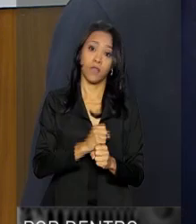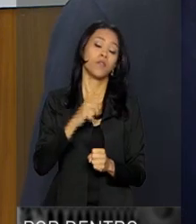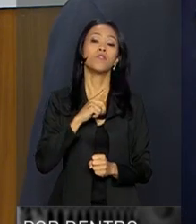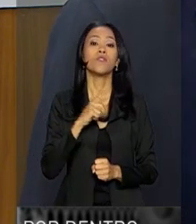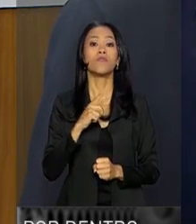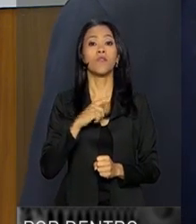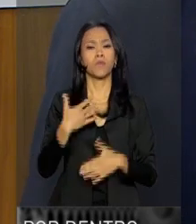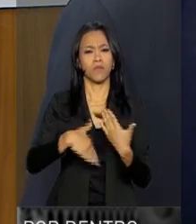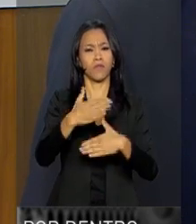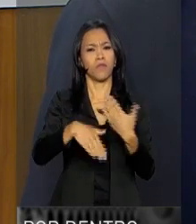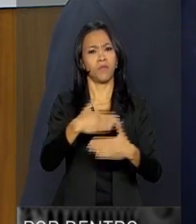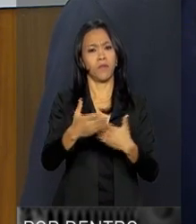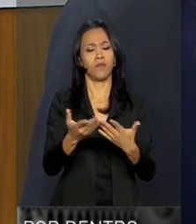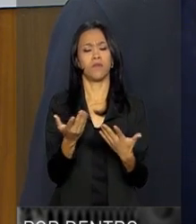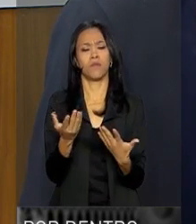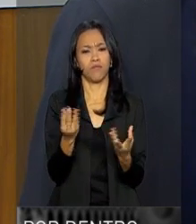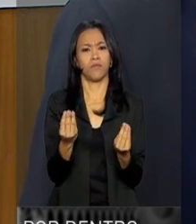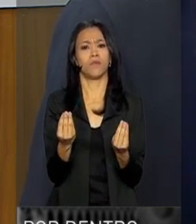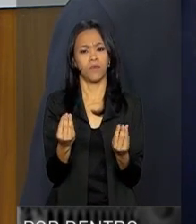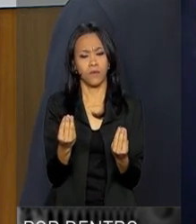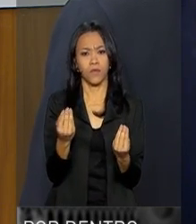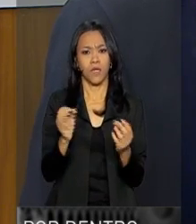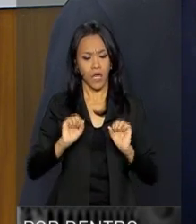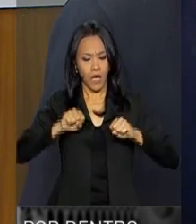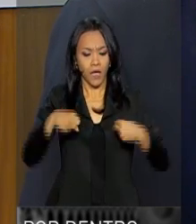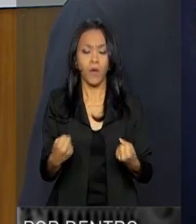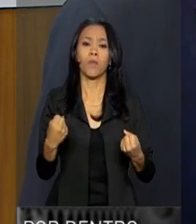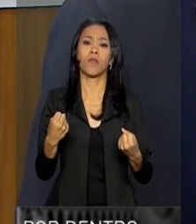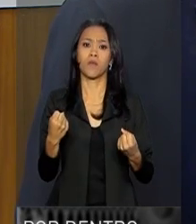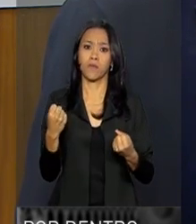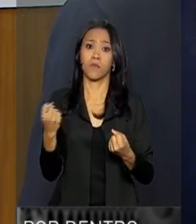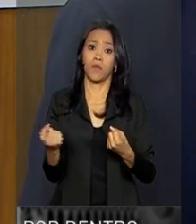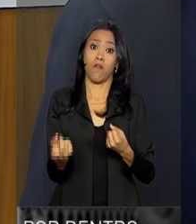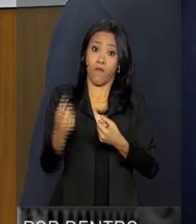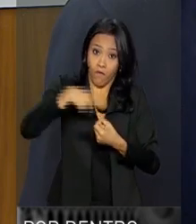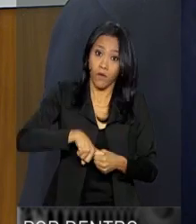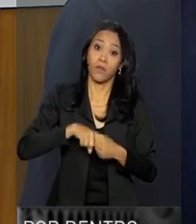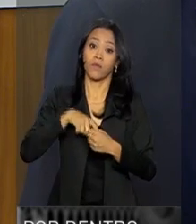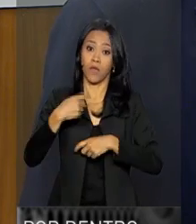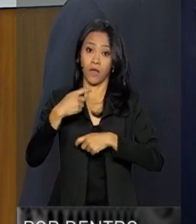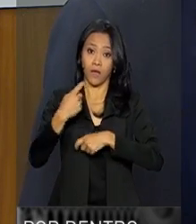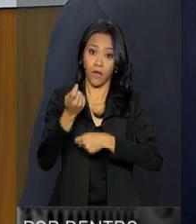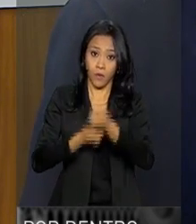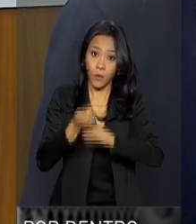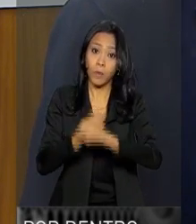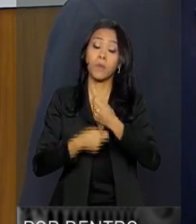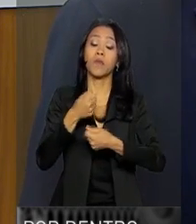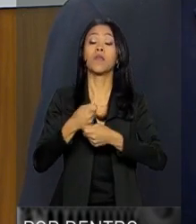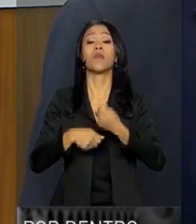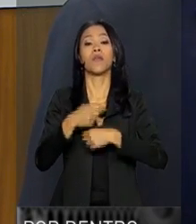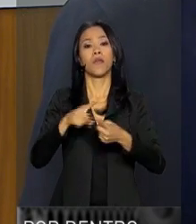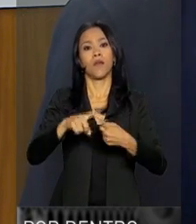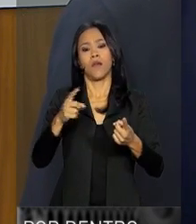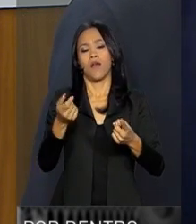grande em termos de recuperação da economia nos mais diversos setores a recuperação do emprego queda do desemprego aumento da